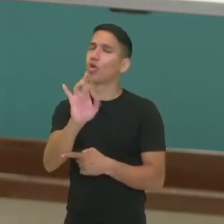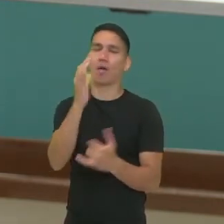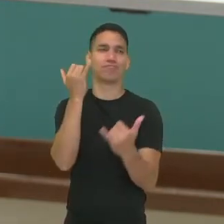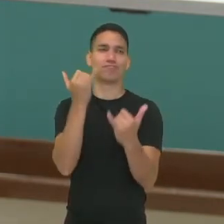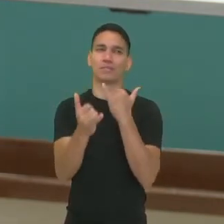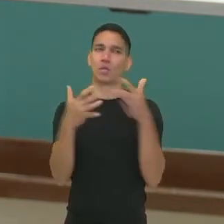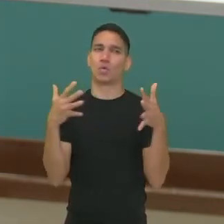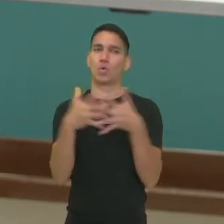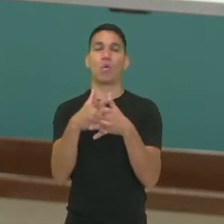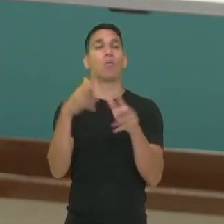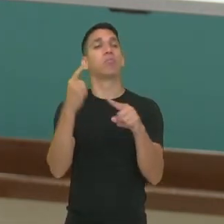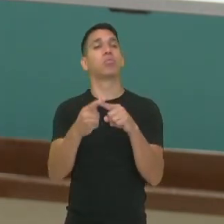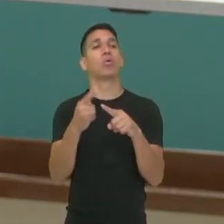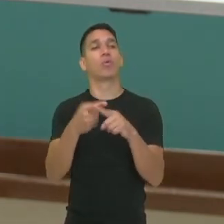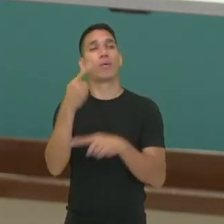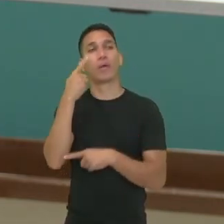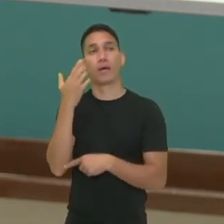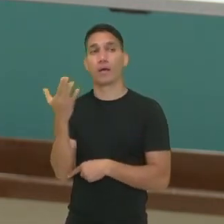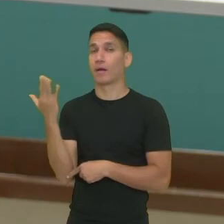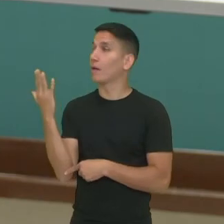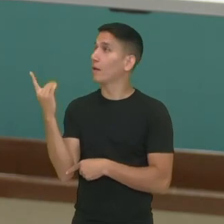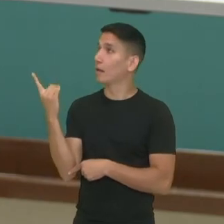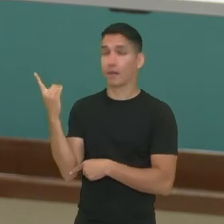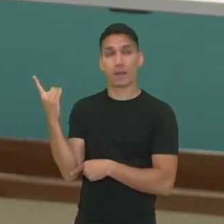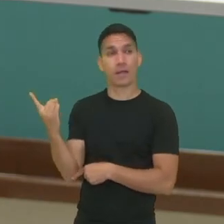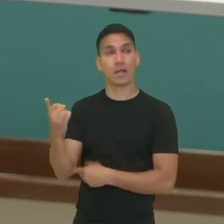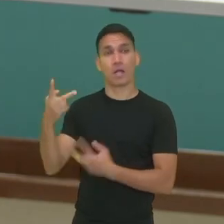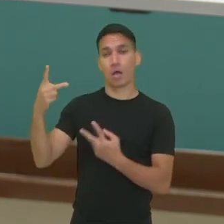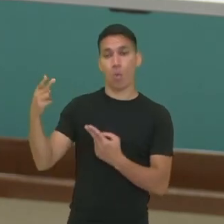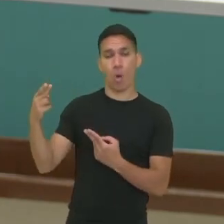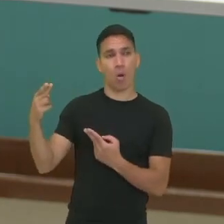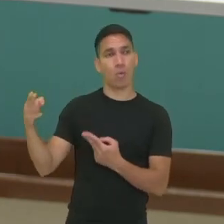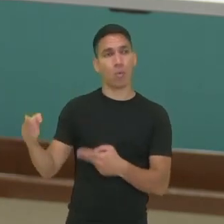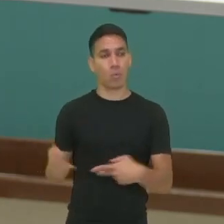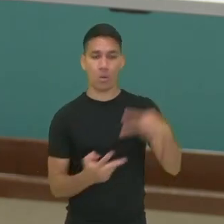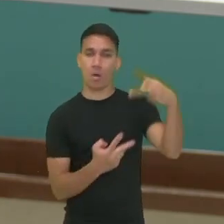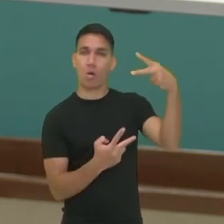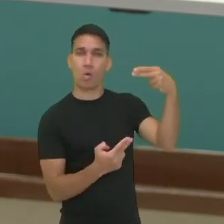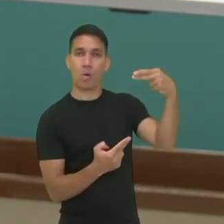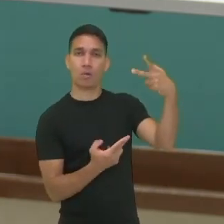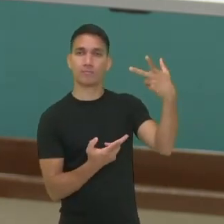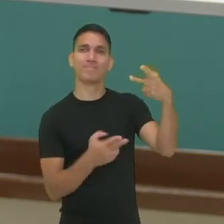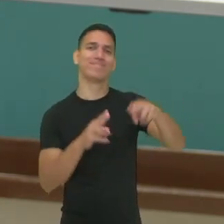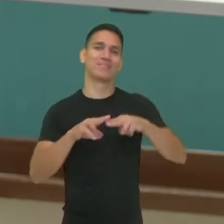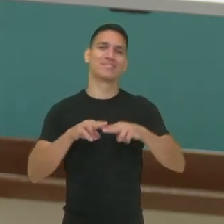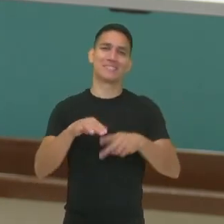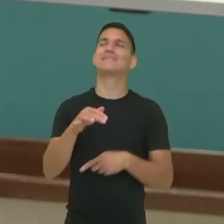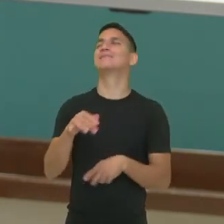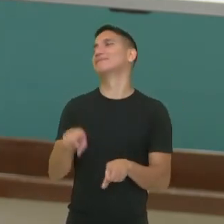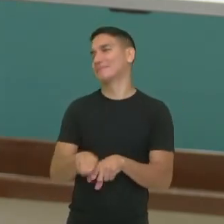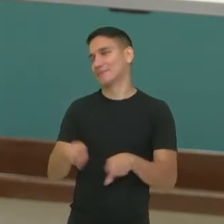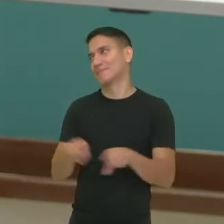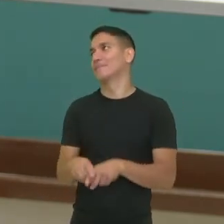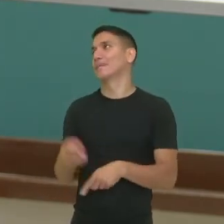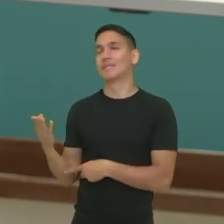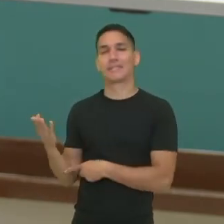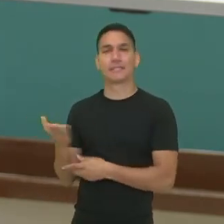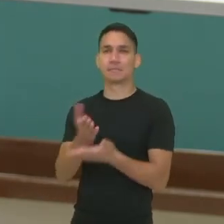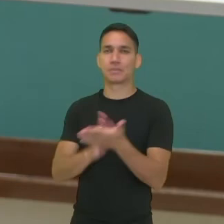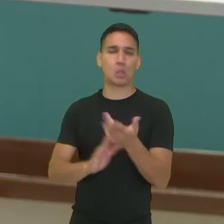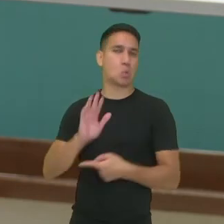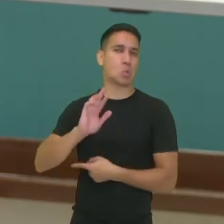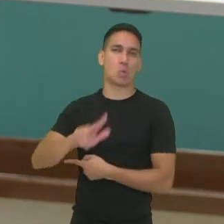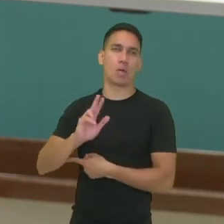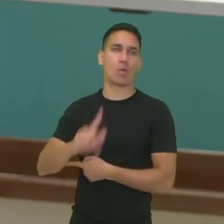parece. Por quê? Esses 2 ligantes são iguais, esses 2 ligantes são iguais. Então, também não